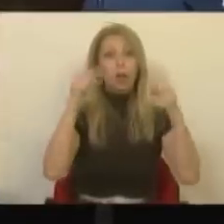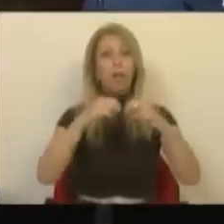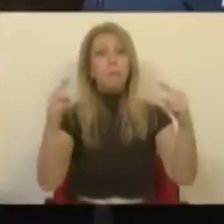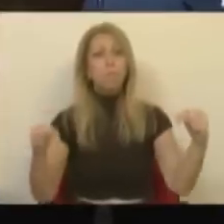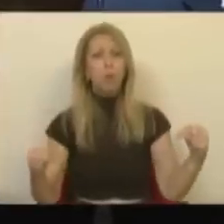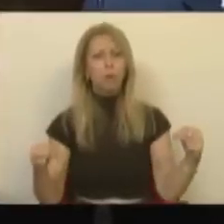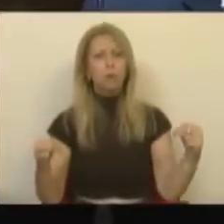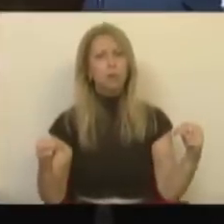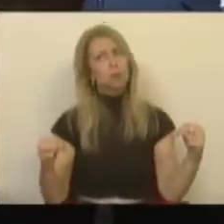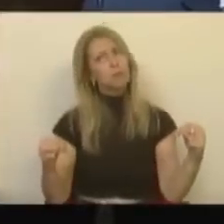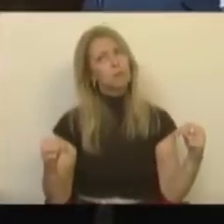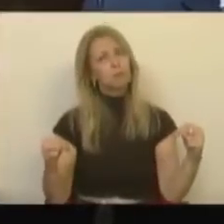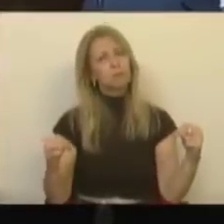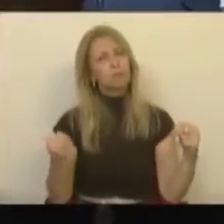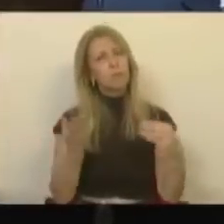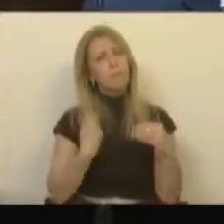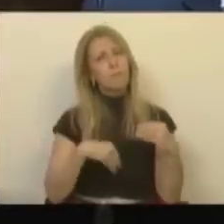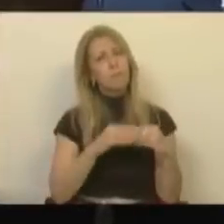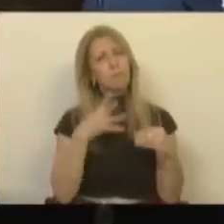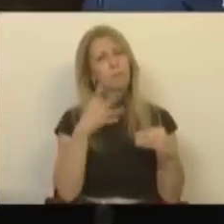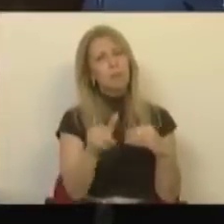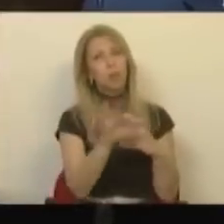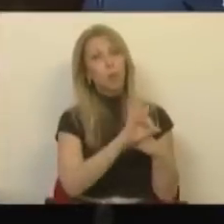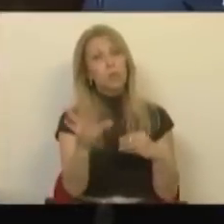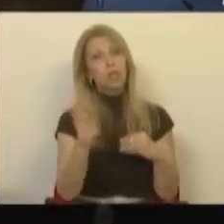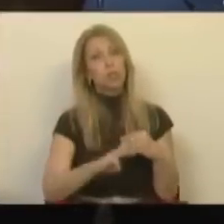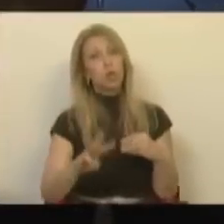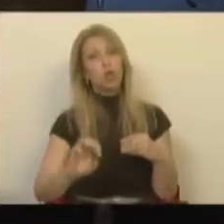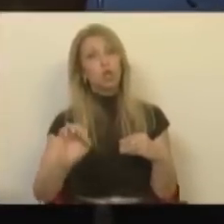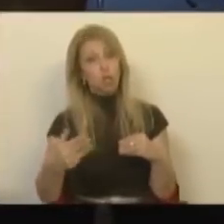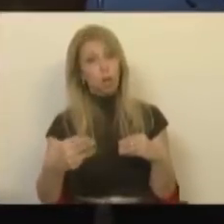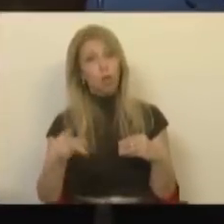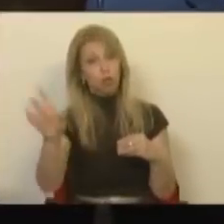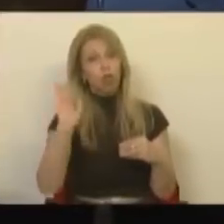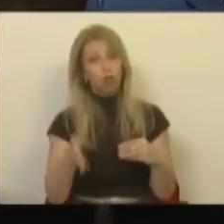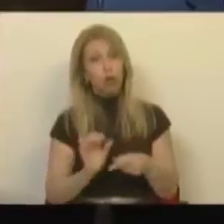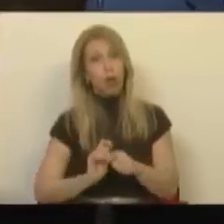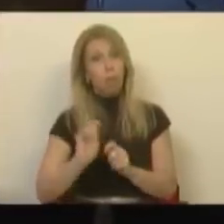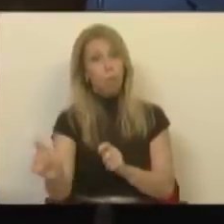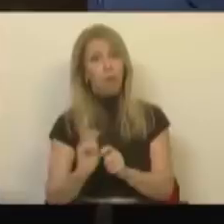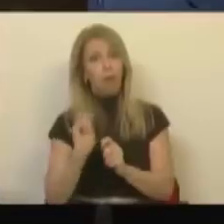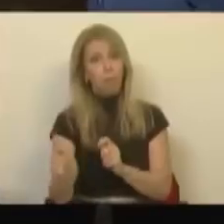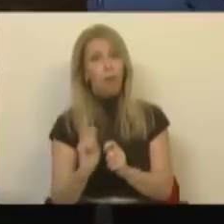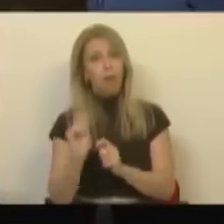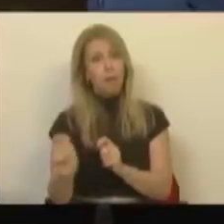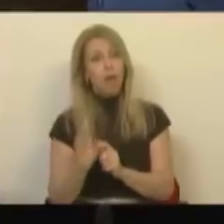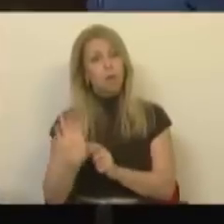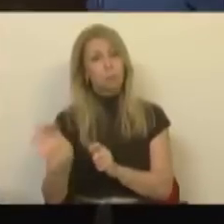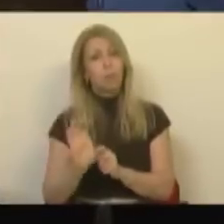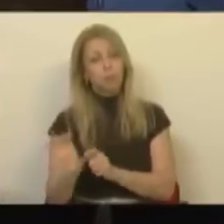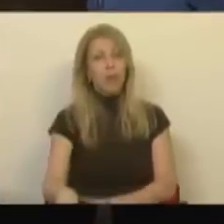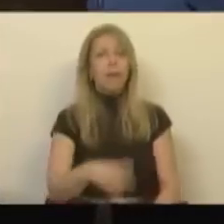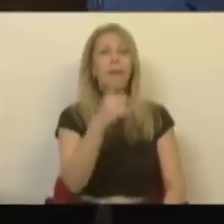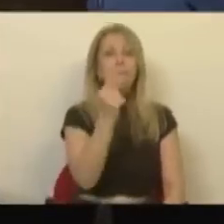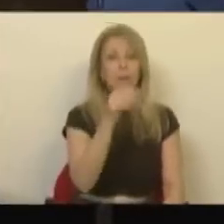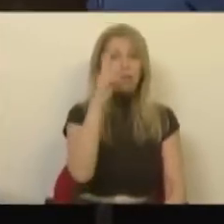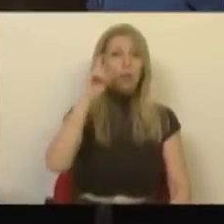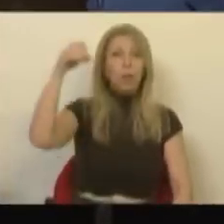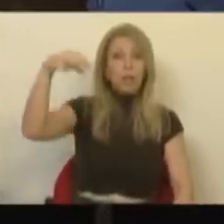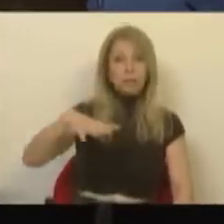que se somam aos 1400 milhões de euros que já recebem os preços da eletricidade e do gajo natural